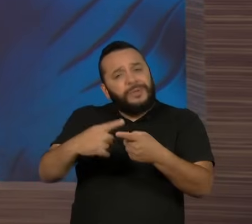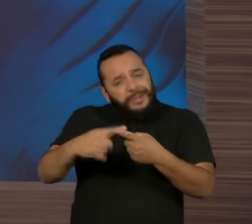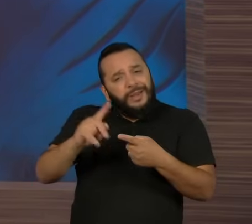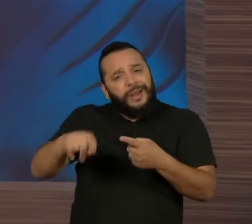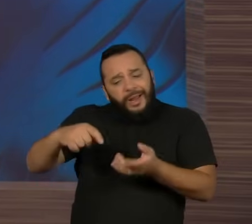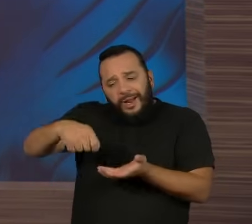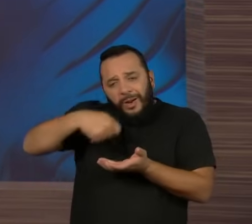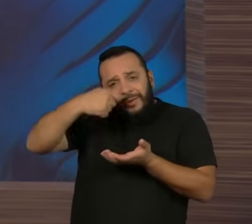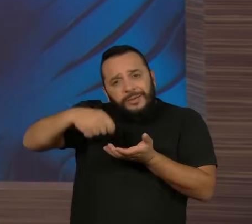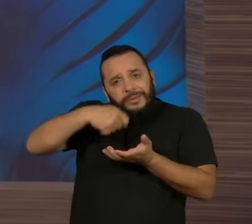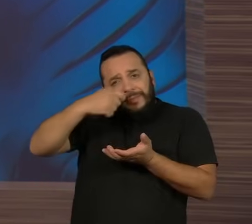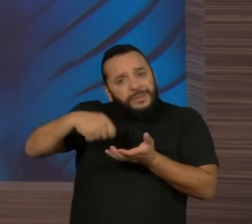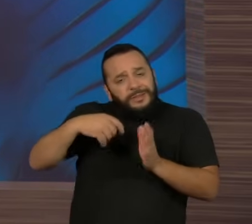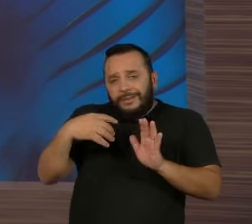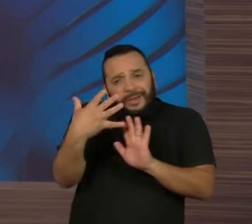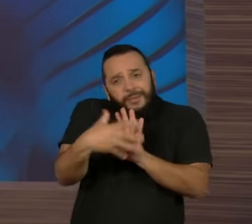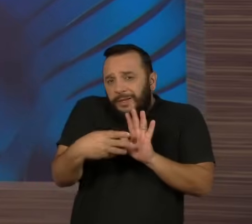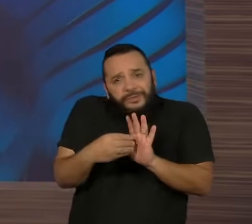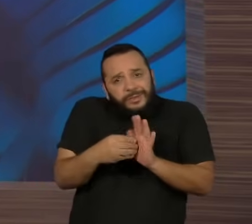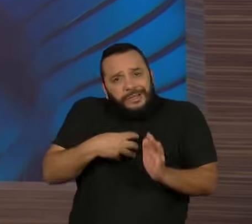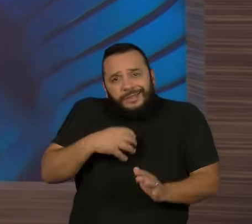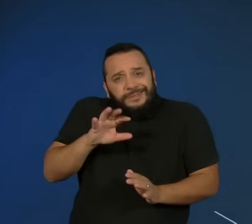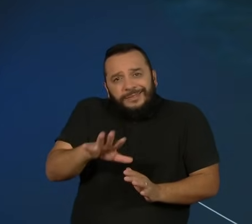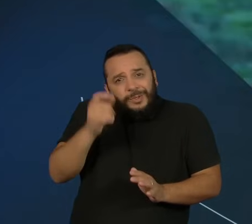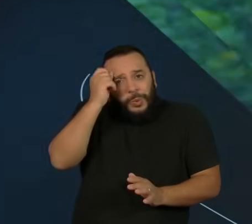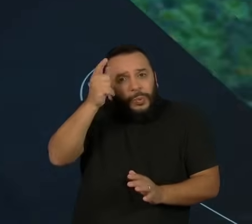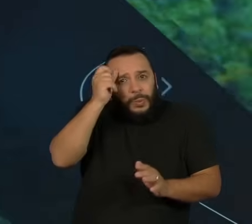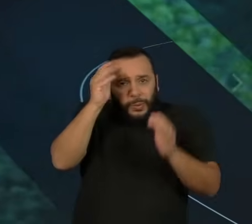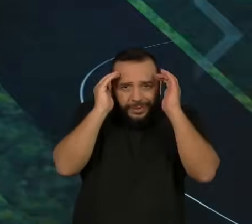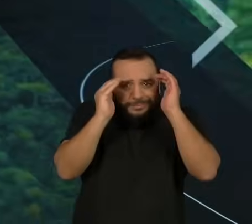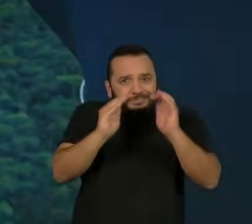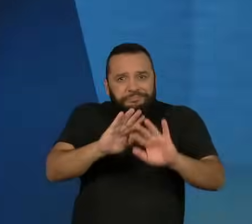da maior floresta tropical do mundo.